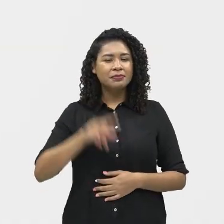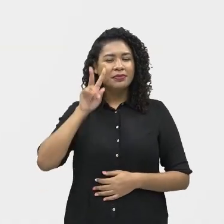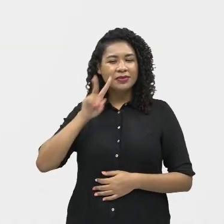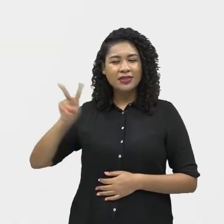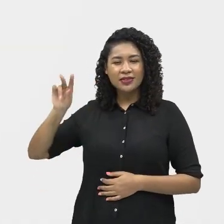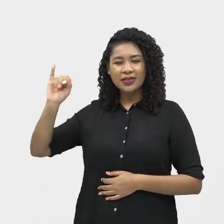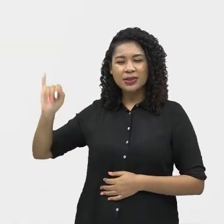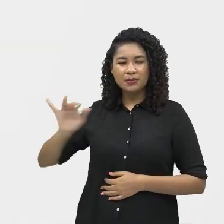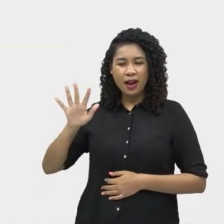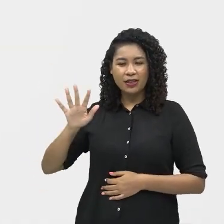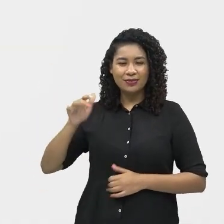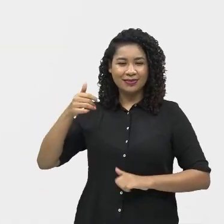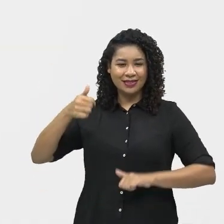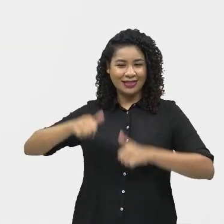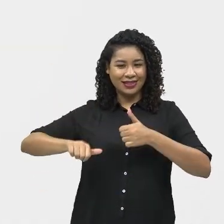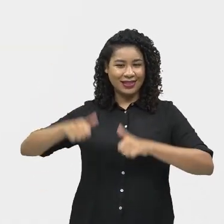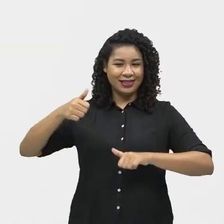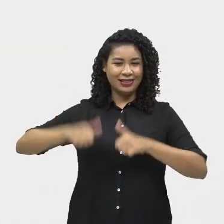então